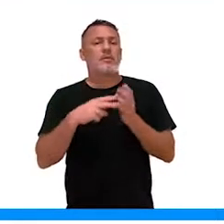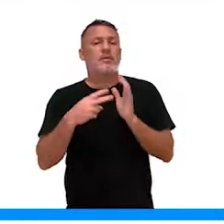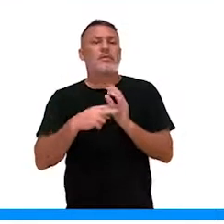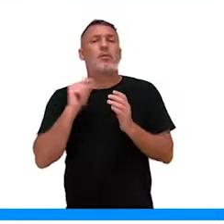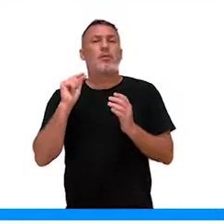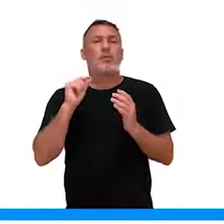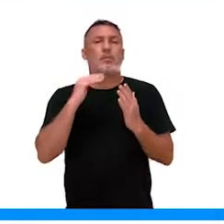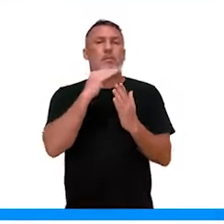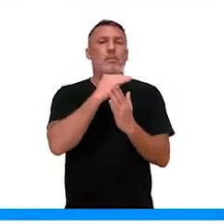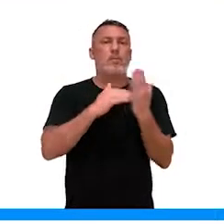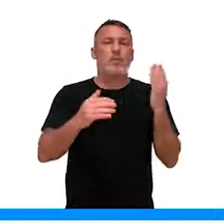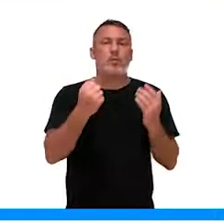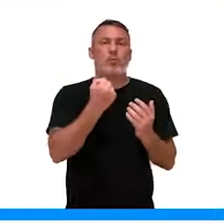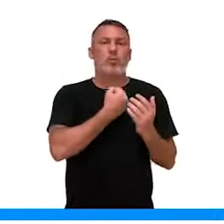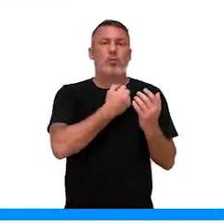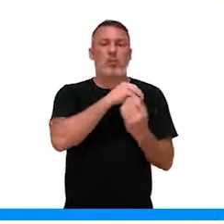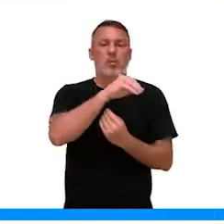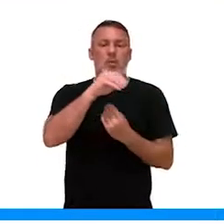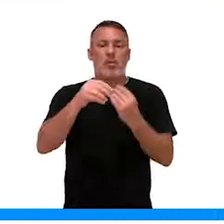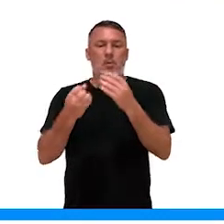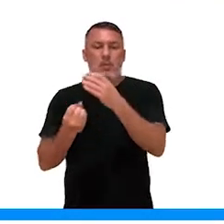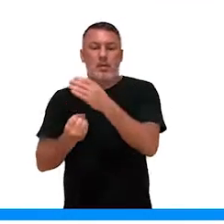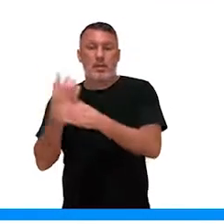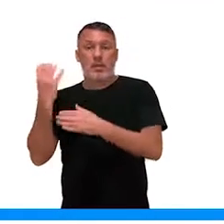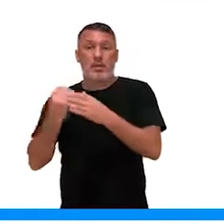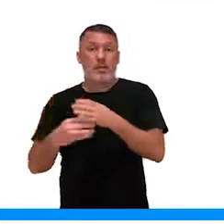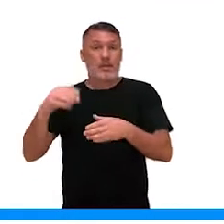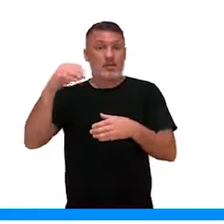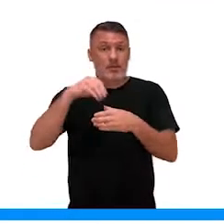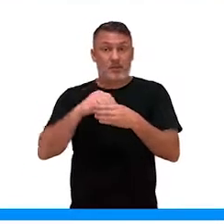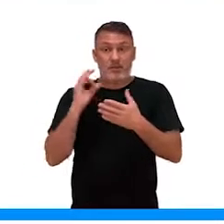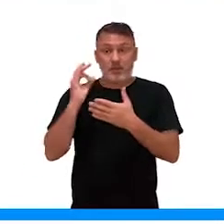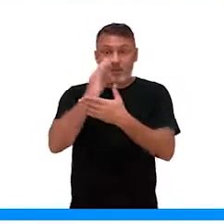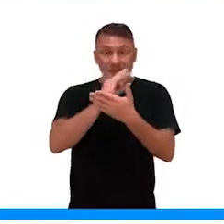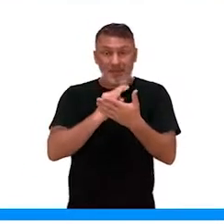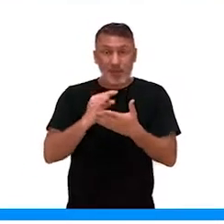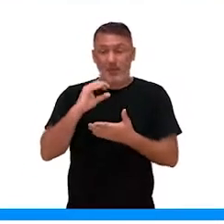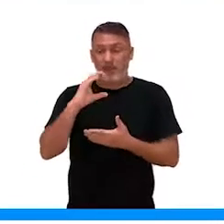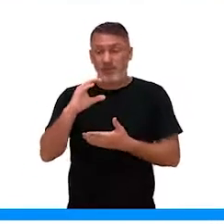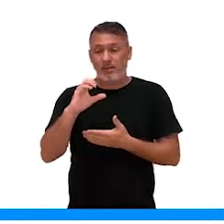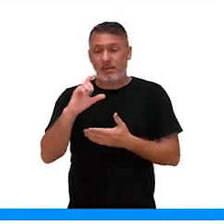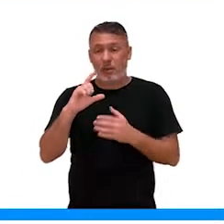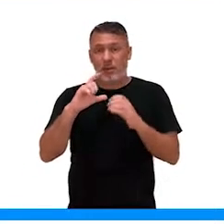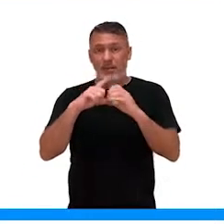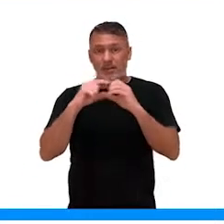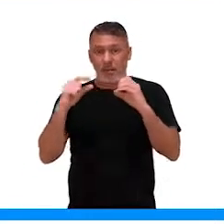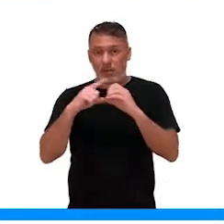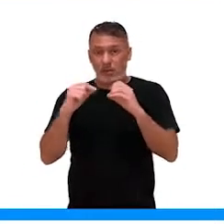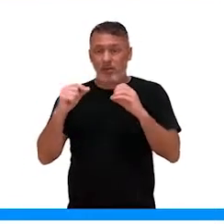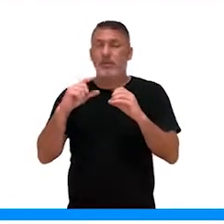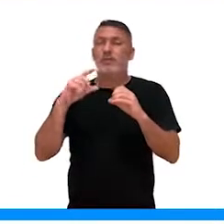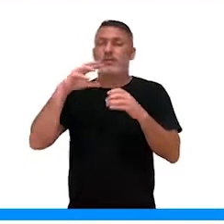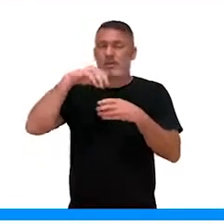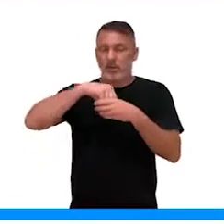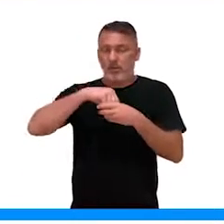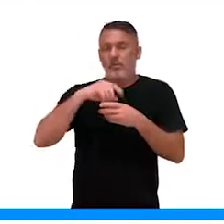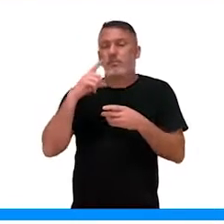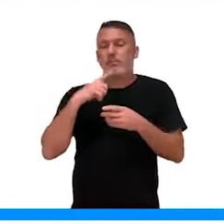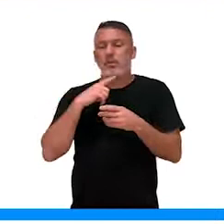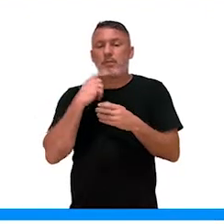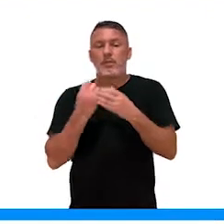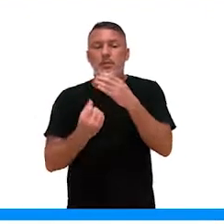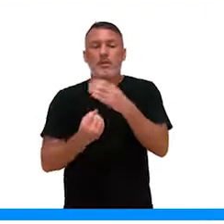metade do número cromossômico, a partir das células germinativas. E essas células haploides, elas se